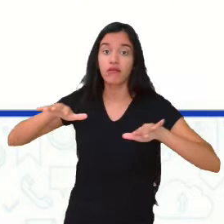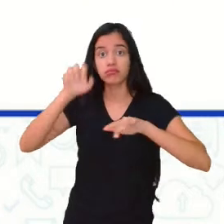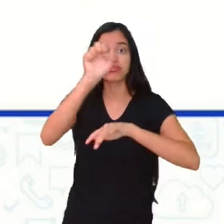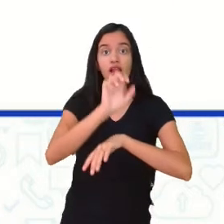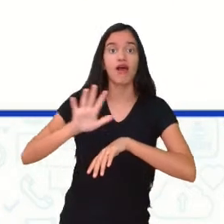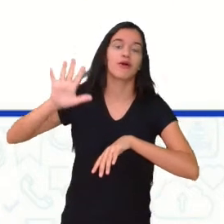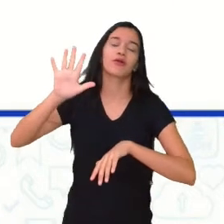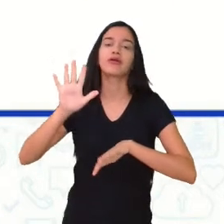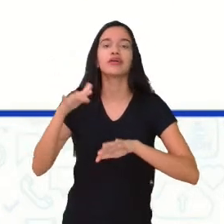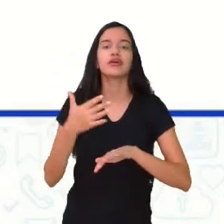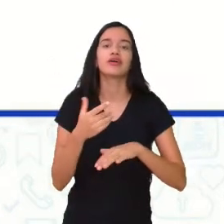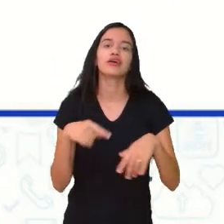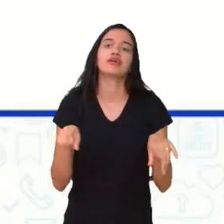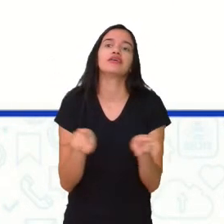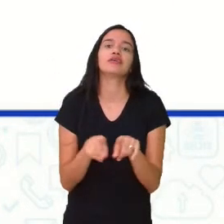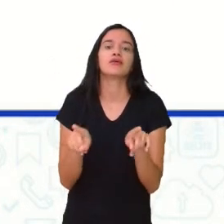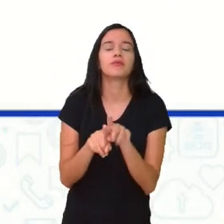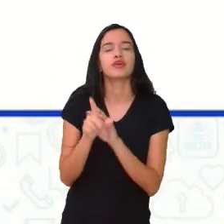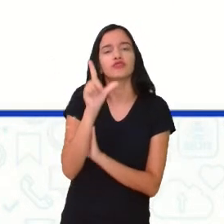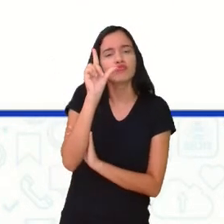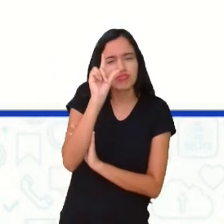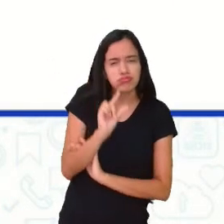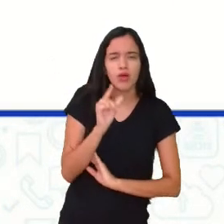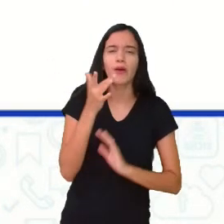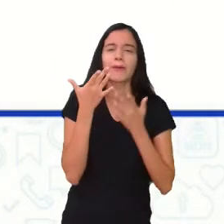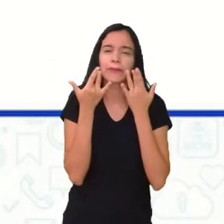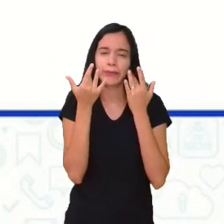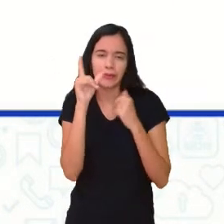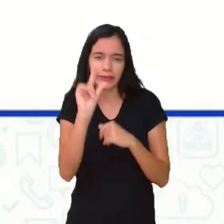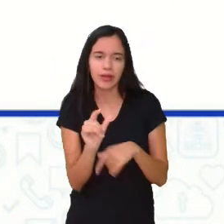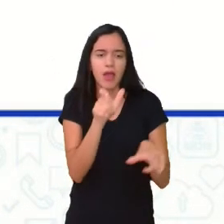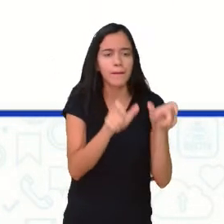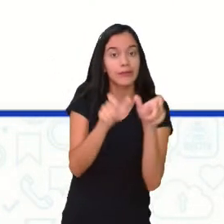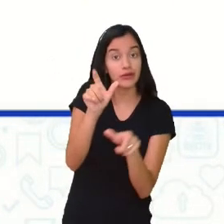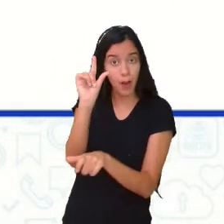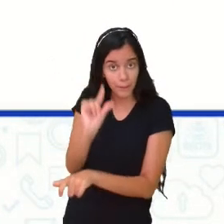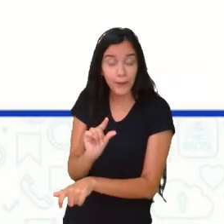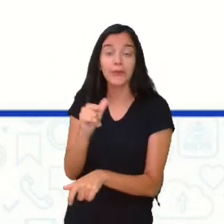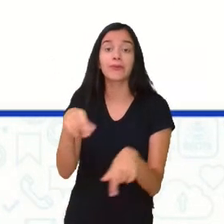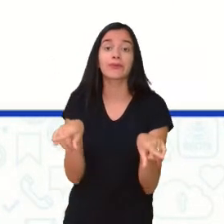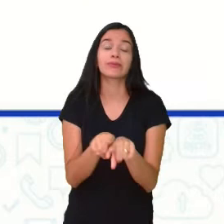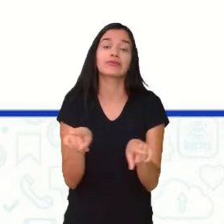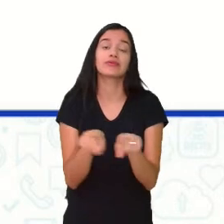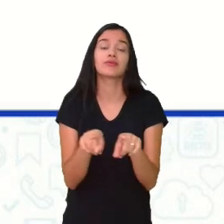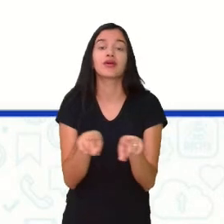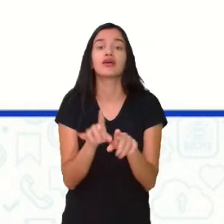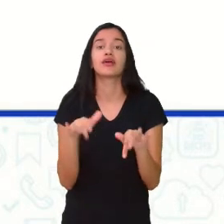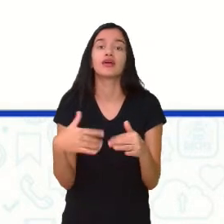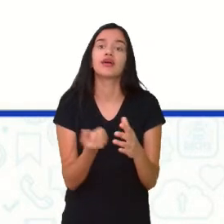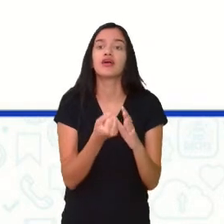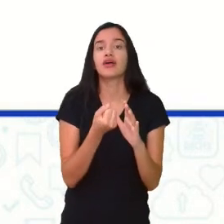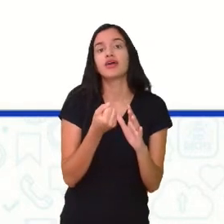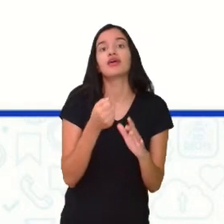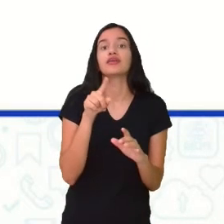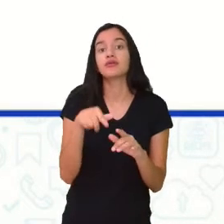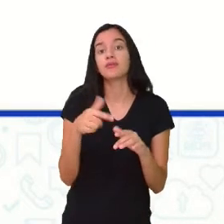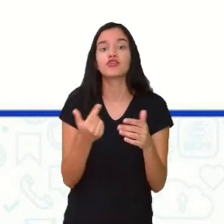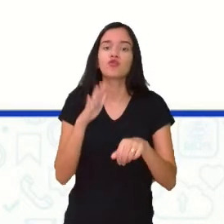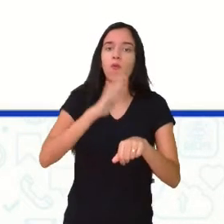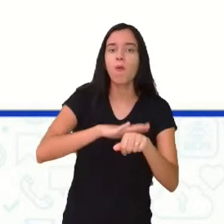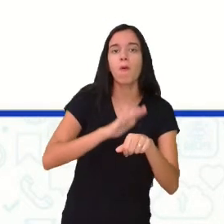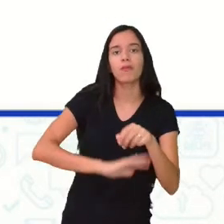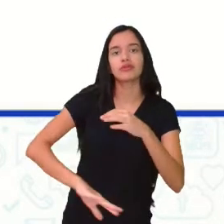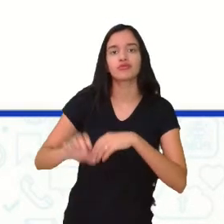Europa. Geralmente breve, de poucas personagens, a farsa se caracteriza basicamente por satirizar as situações da